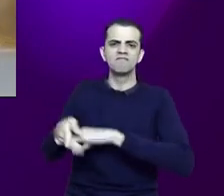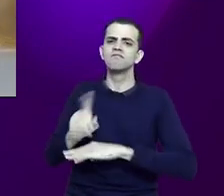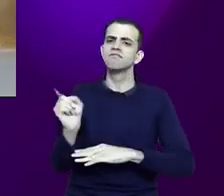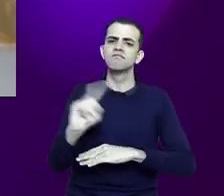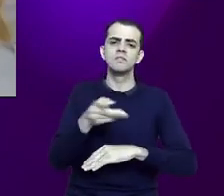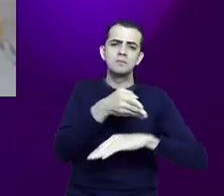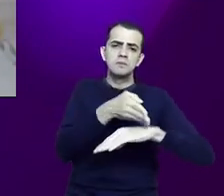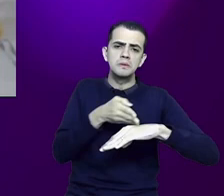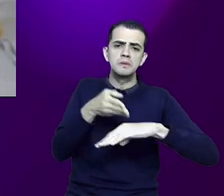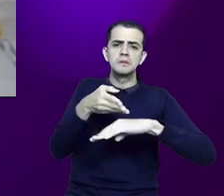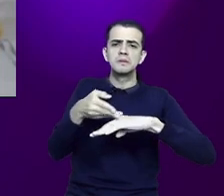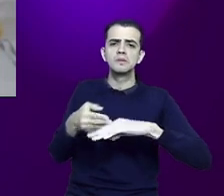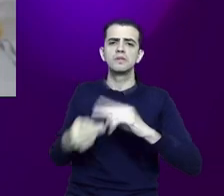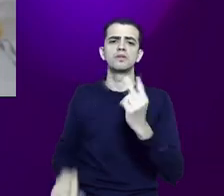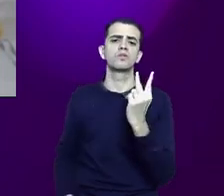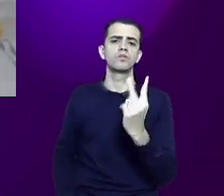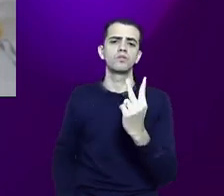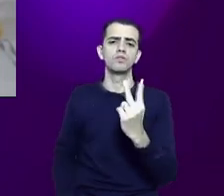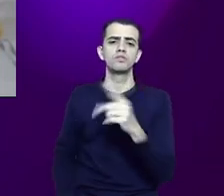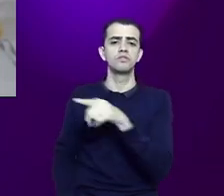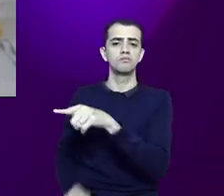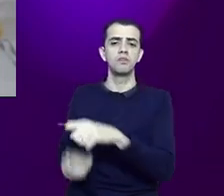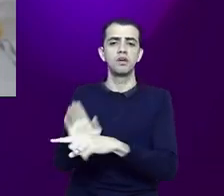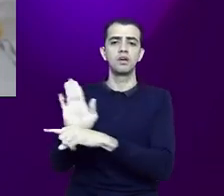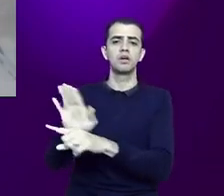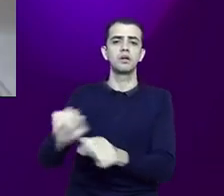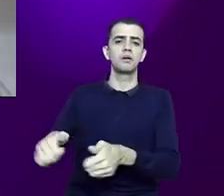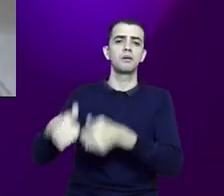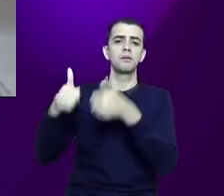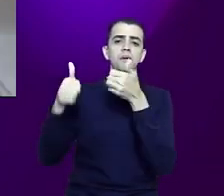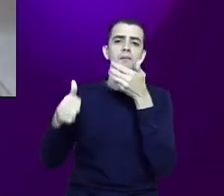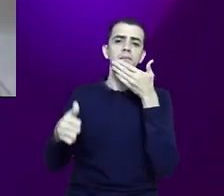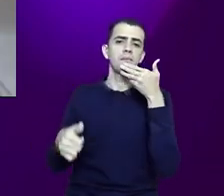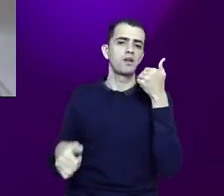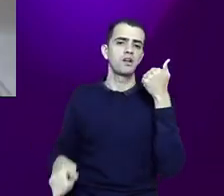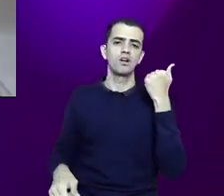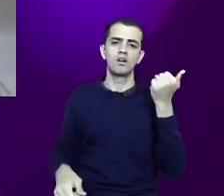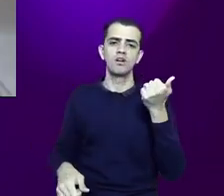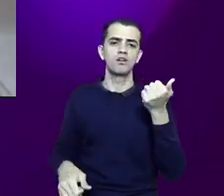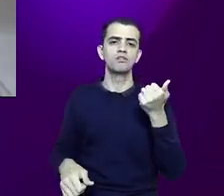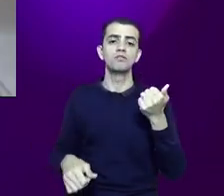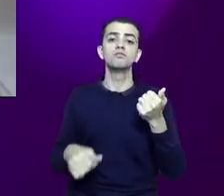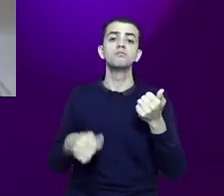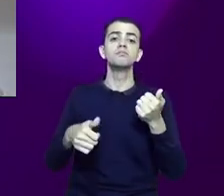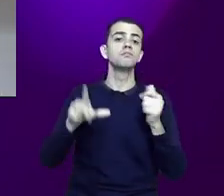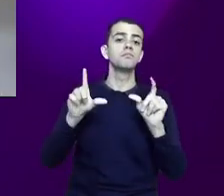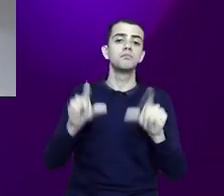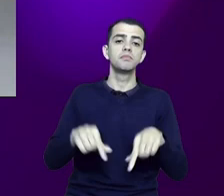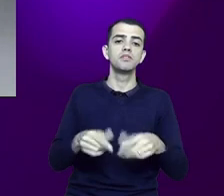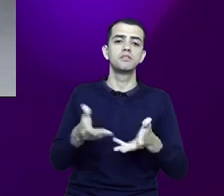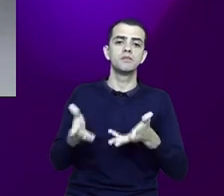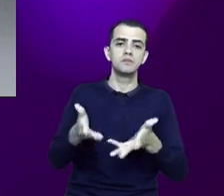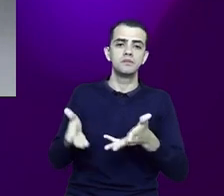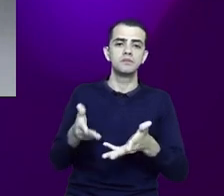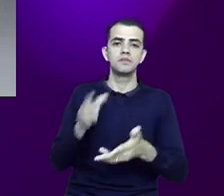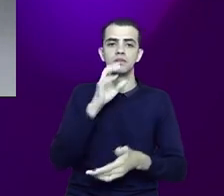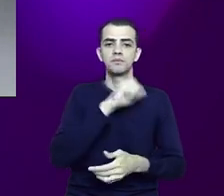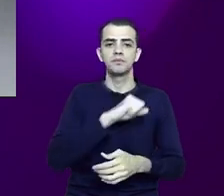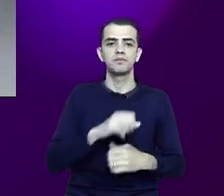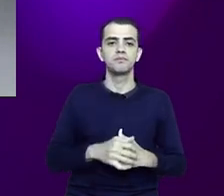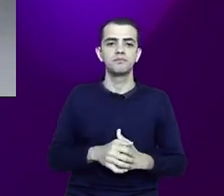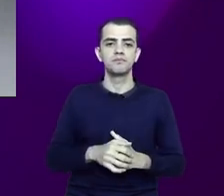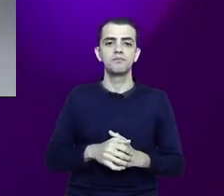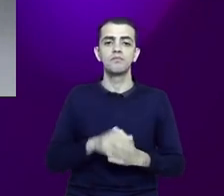sem dúvida nenhuma, se beneficiou e usou muito menos opioide do que usaria em mobilidade alta precoce. Esse é o